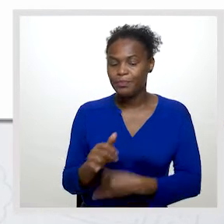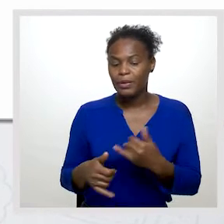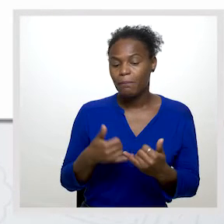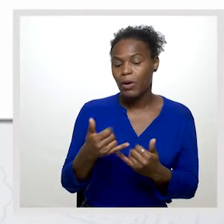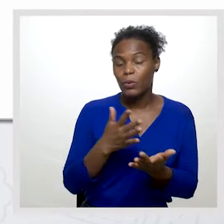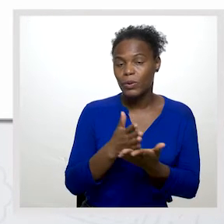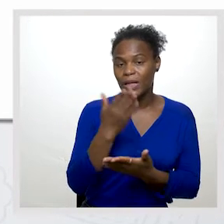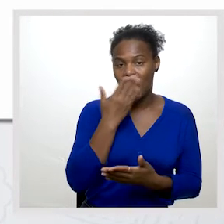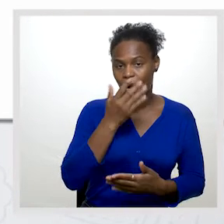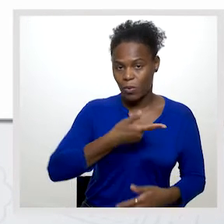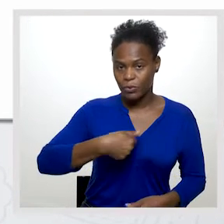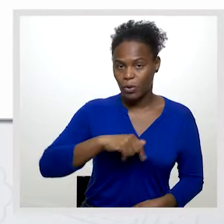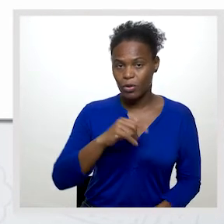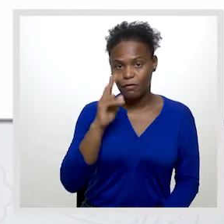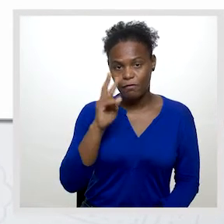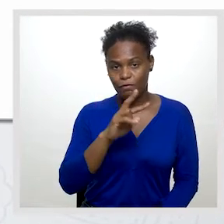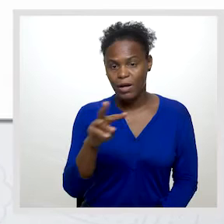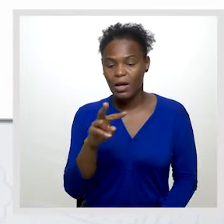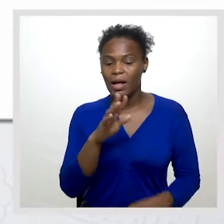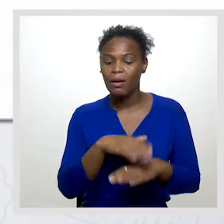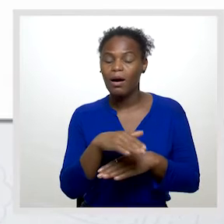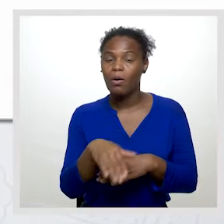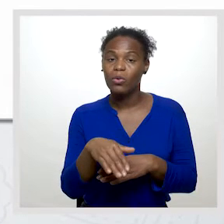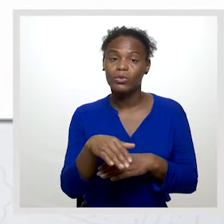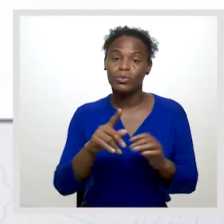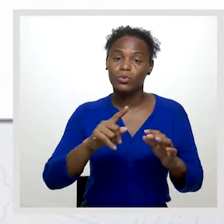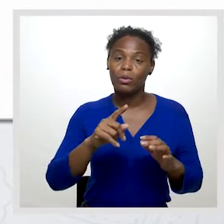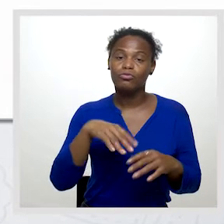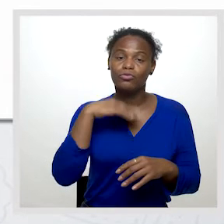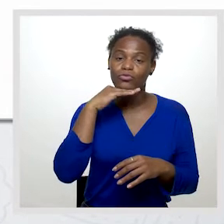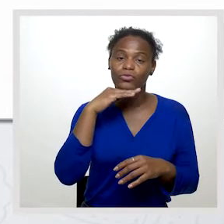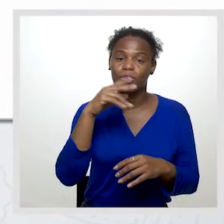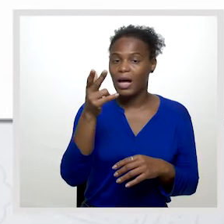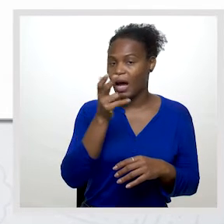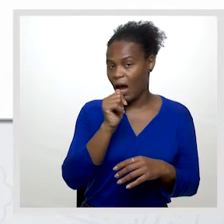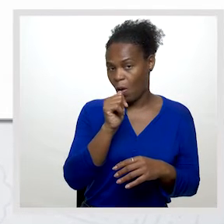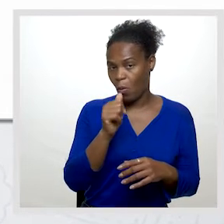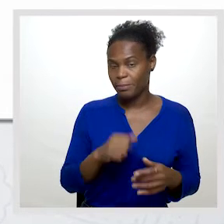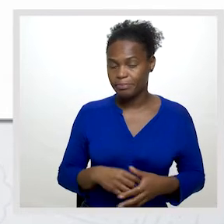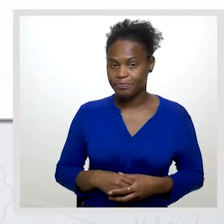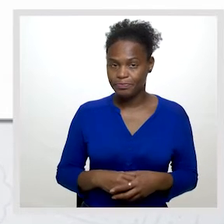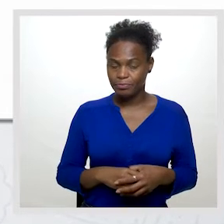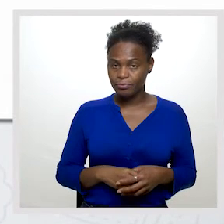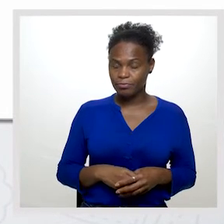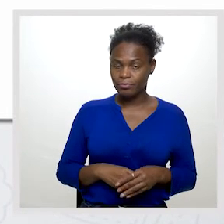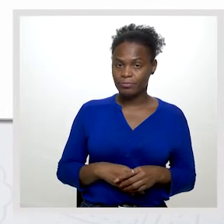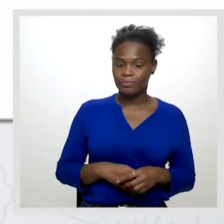Prosseguindo com a nossa aula, vamos ver agora as causas da poluição dos recursos